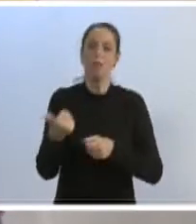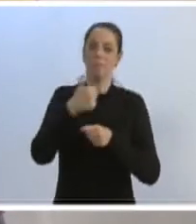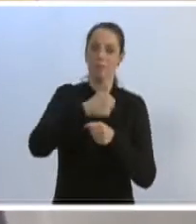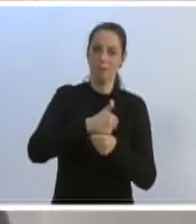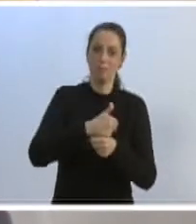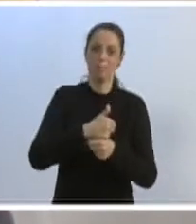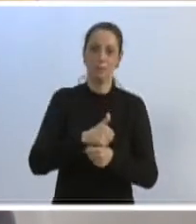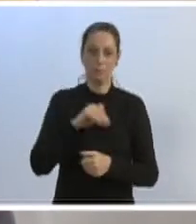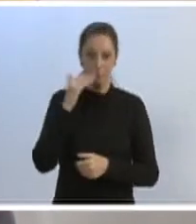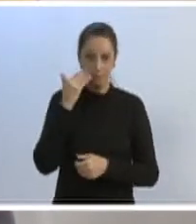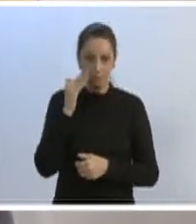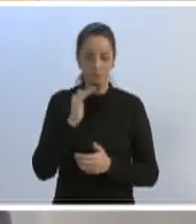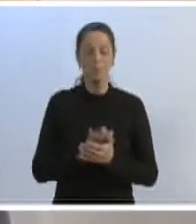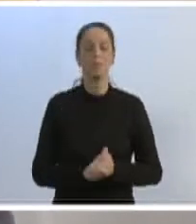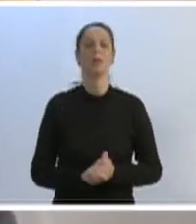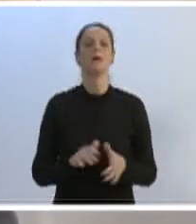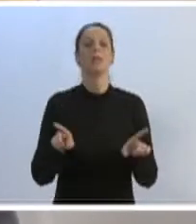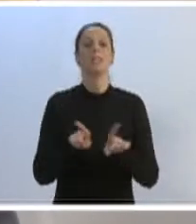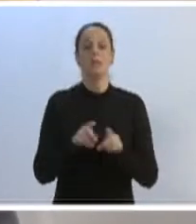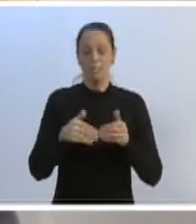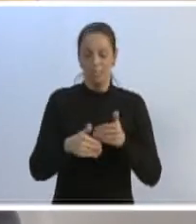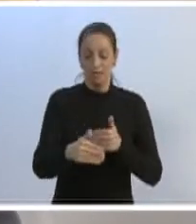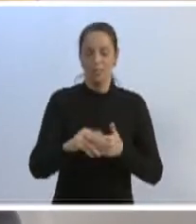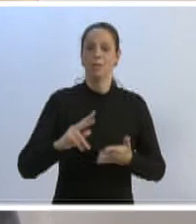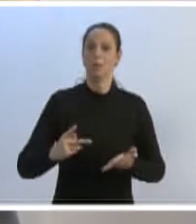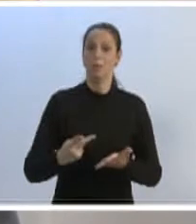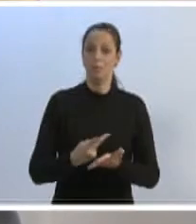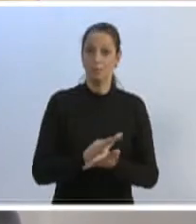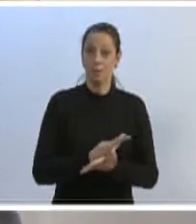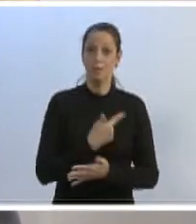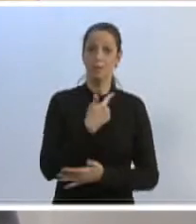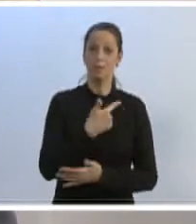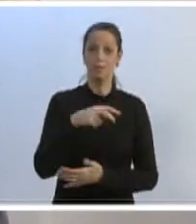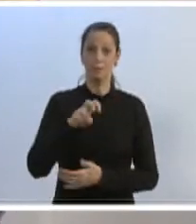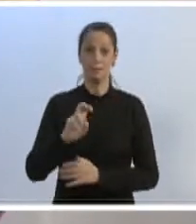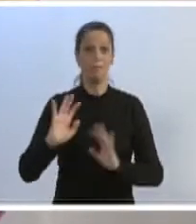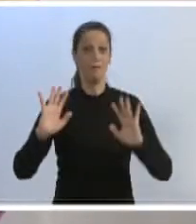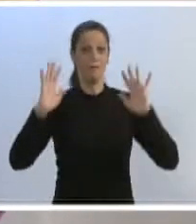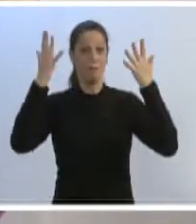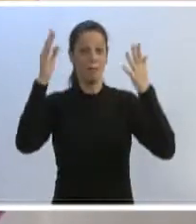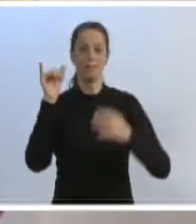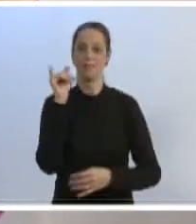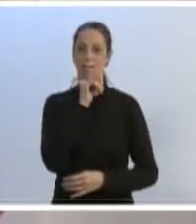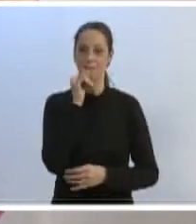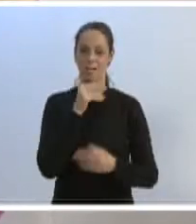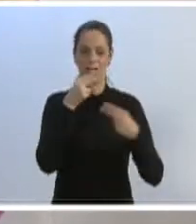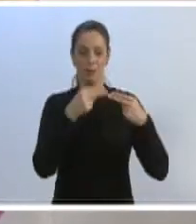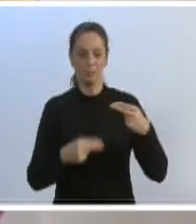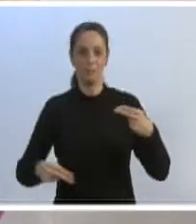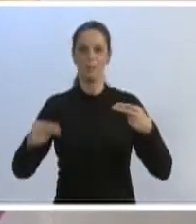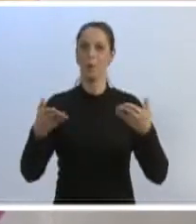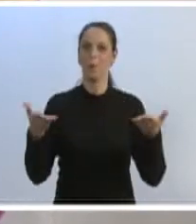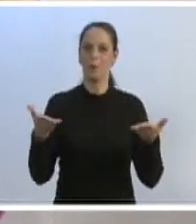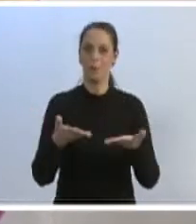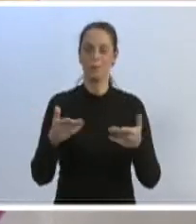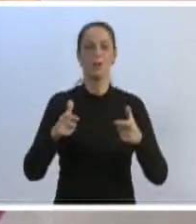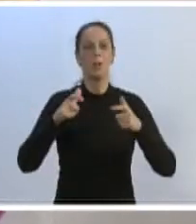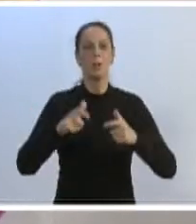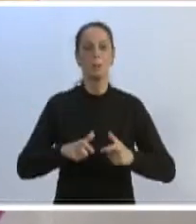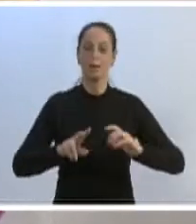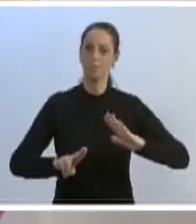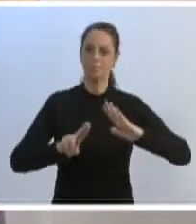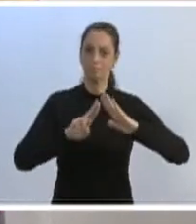de também destacar o evento de lançamento da 25ª Festa Itália, que aconteceu hoje, ali no Castelinho da